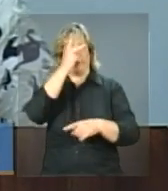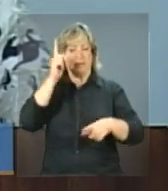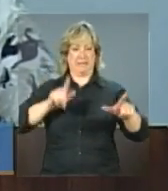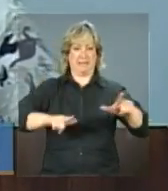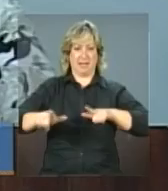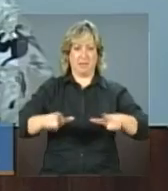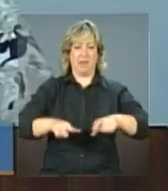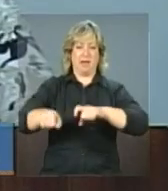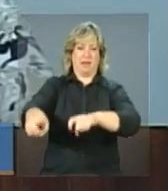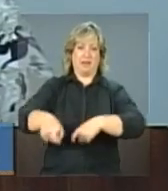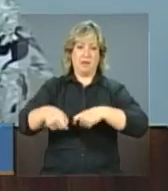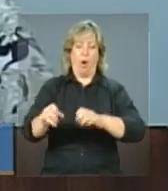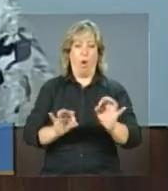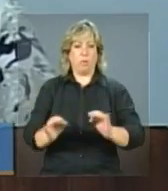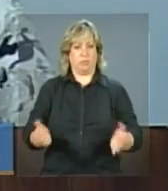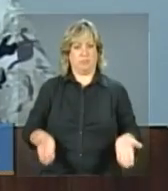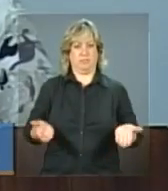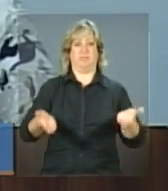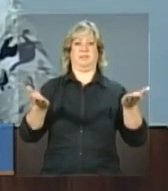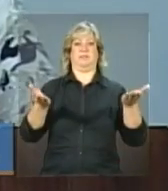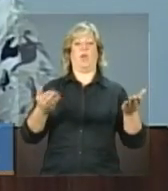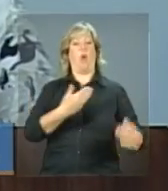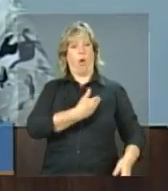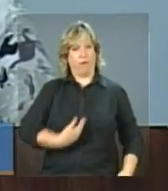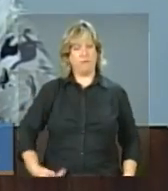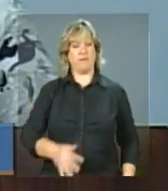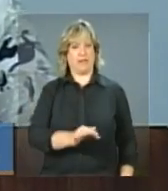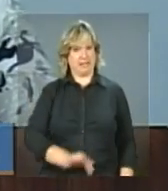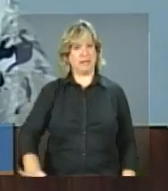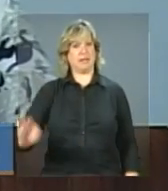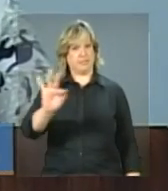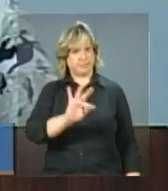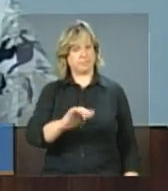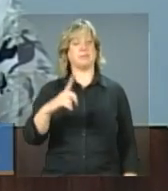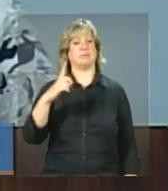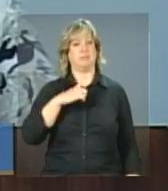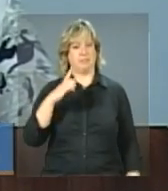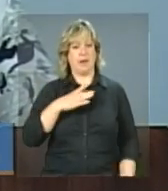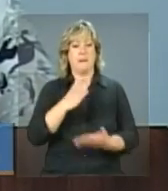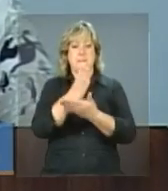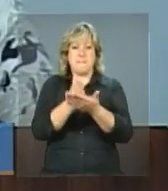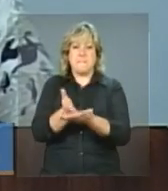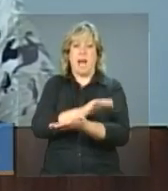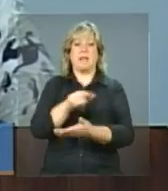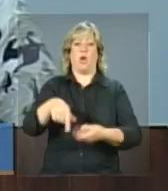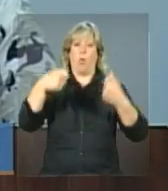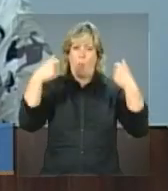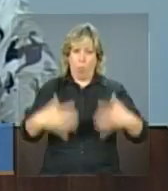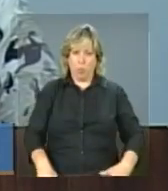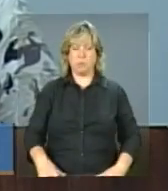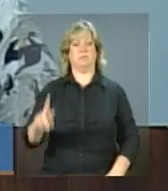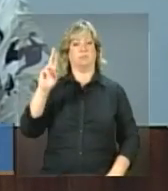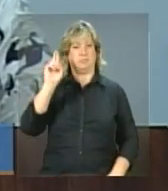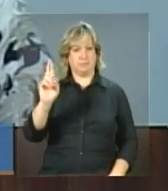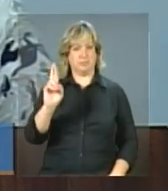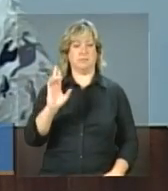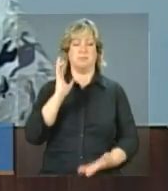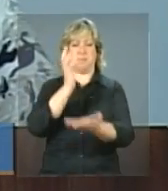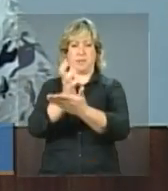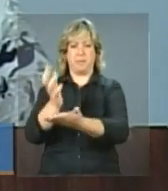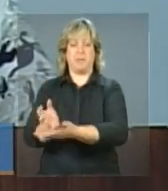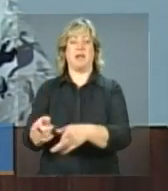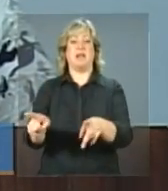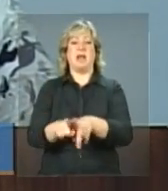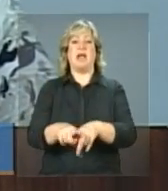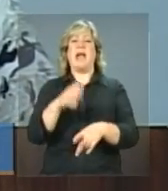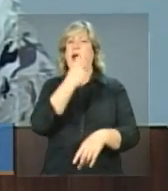no campo a se organizarem. O governo federal está arcando com parte desses custos, nós estamos nos organizando em cada um dos estados